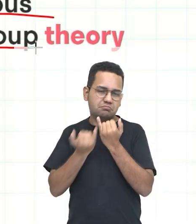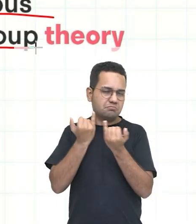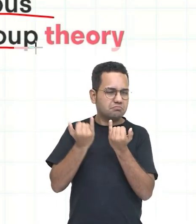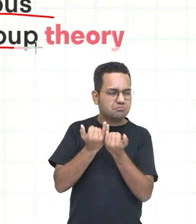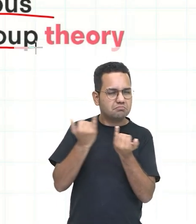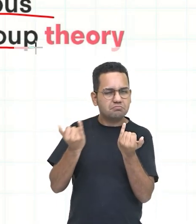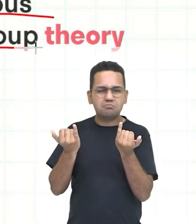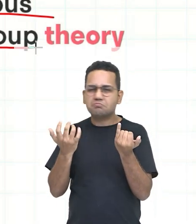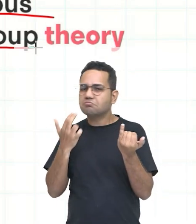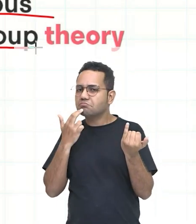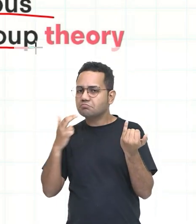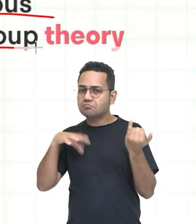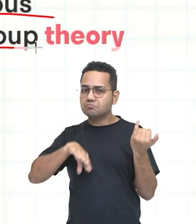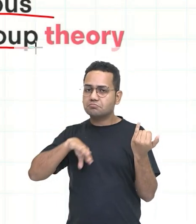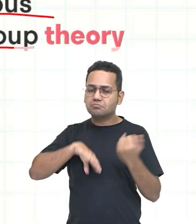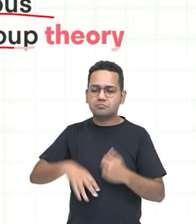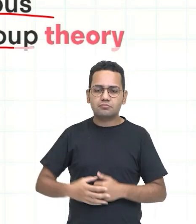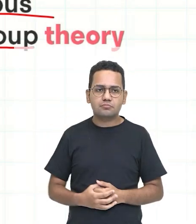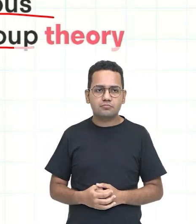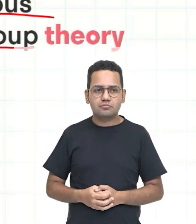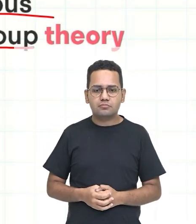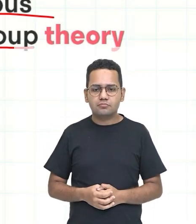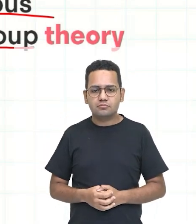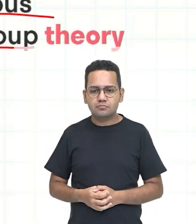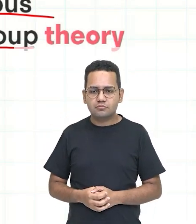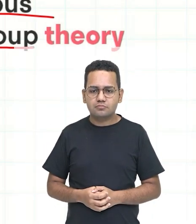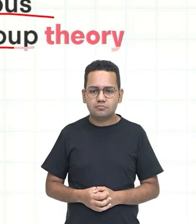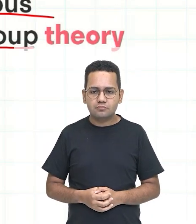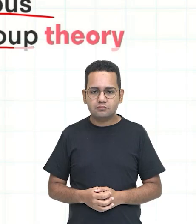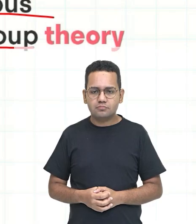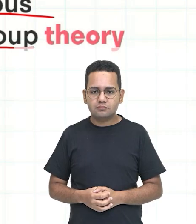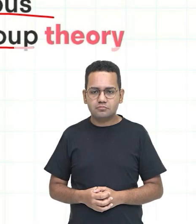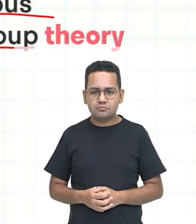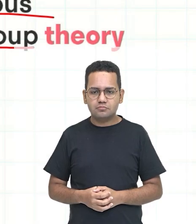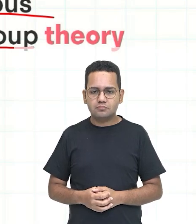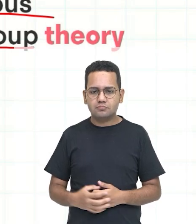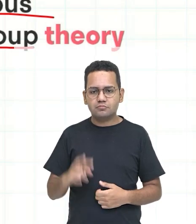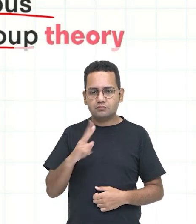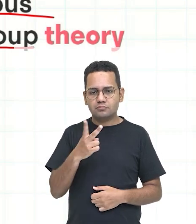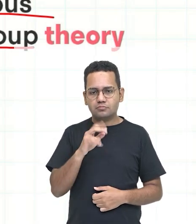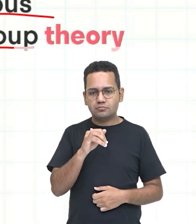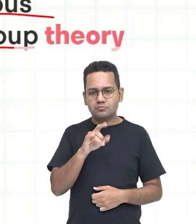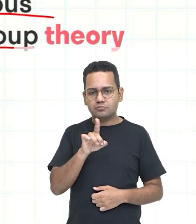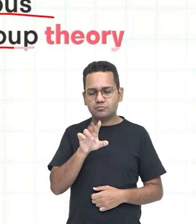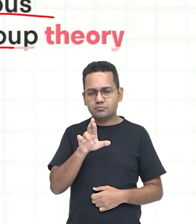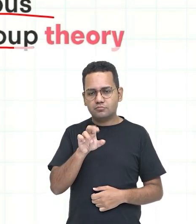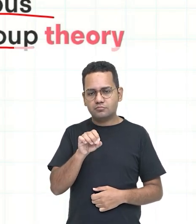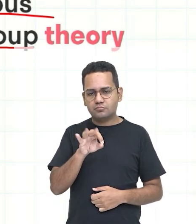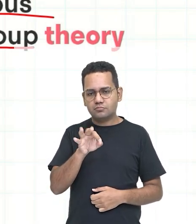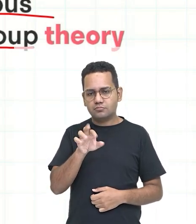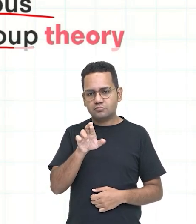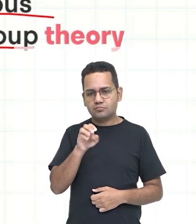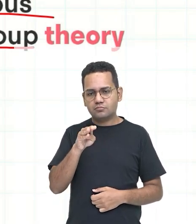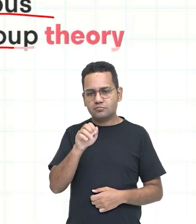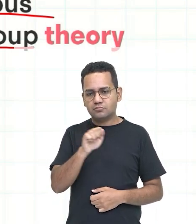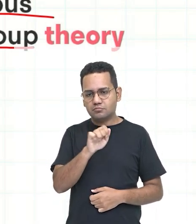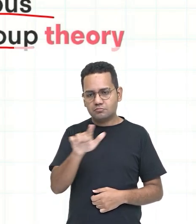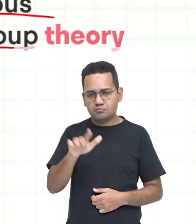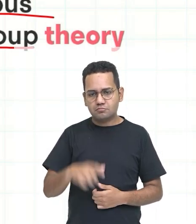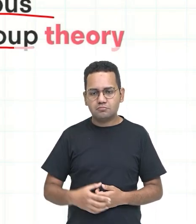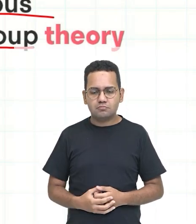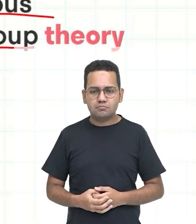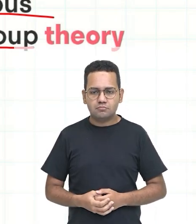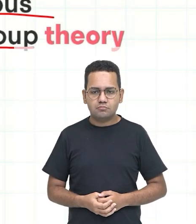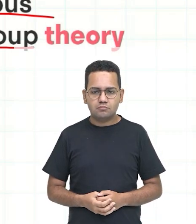outra em língua portuguesa. Hydrothermal também é uma palavra que é possível identificar o seu significado, porque ela